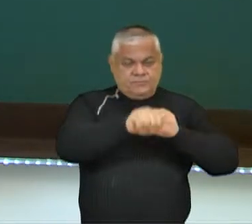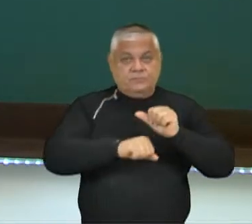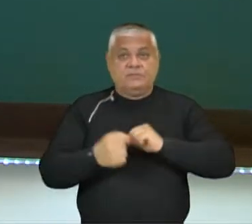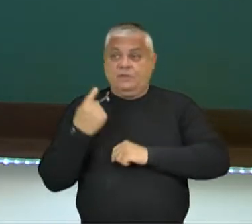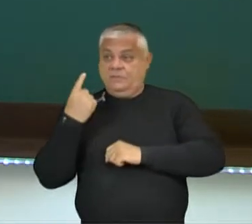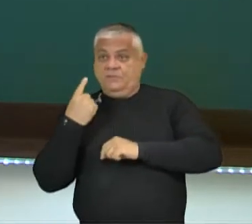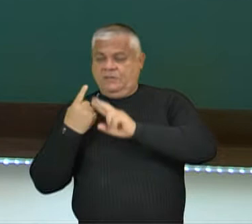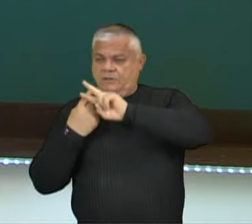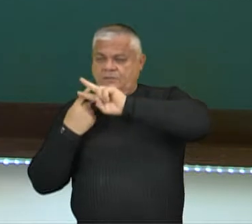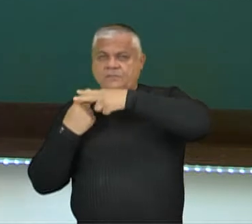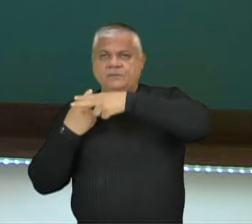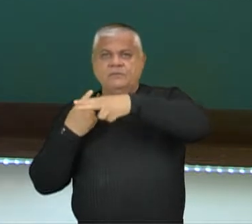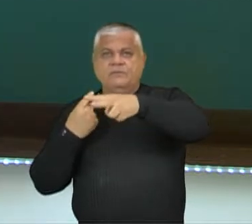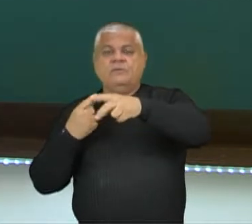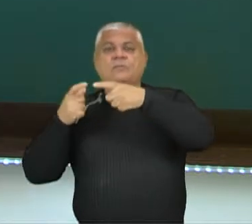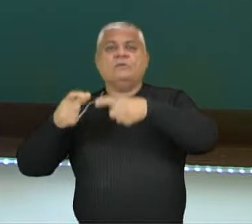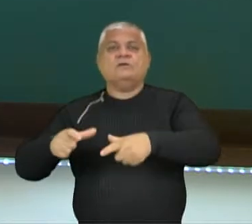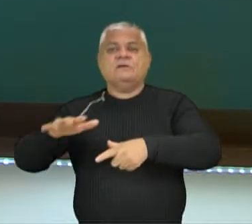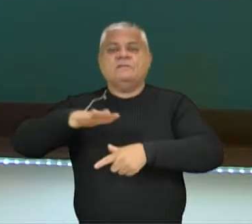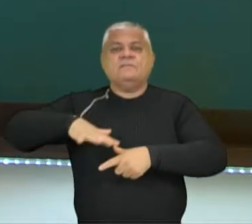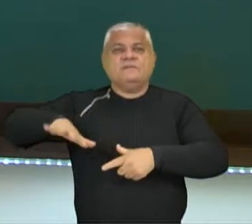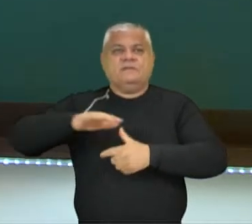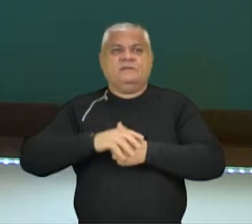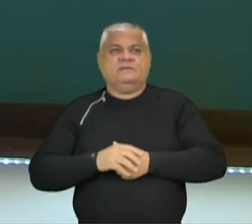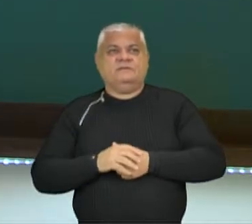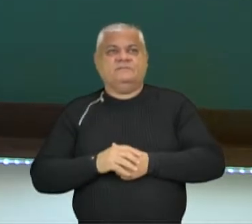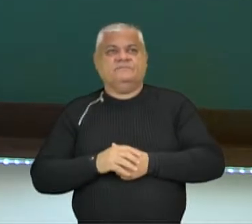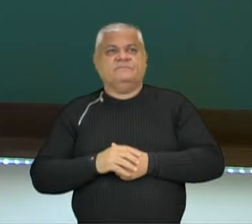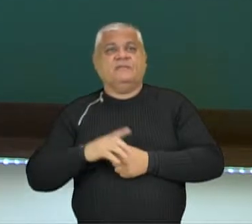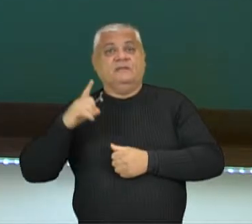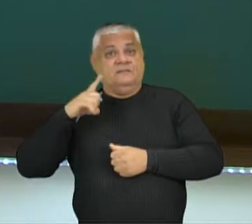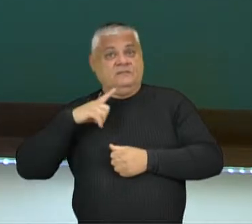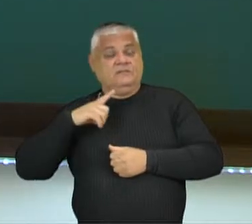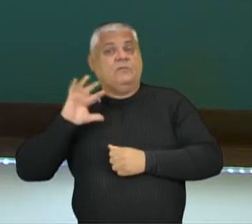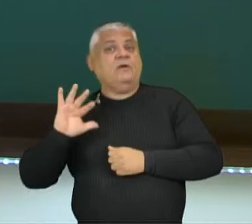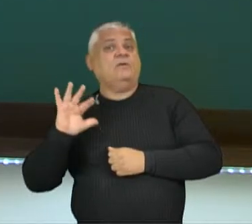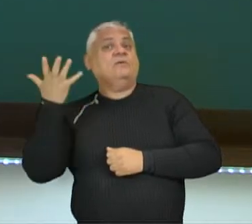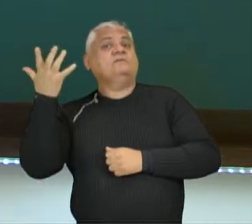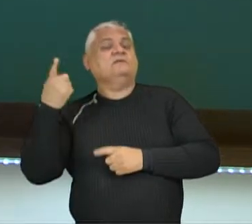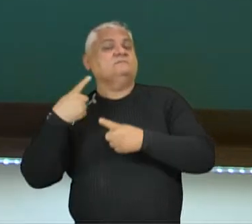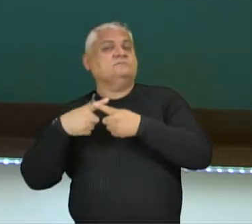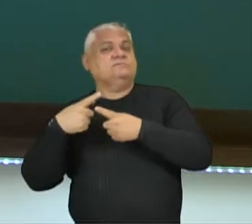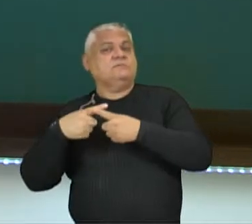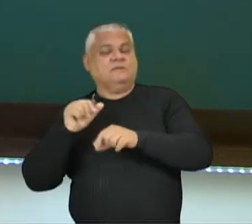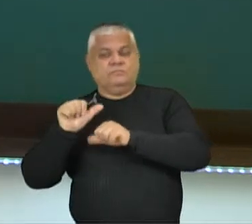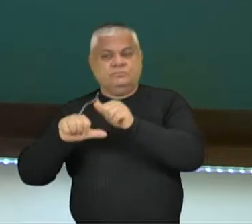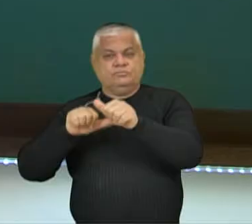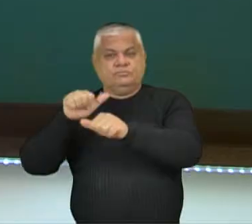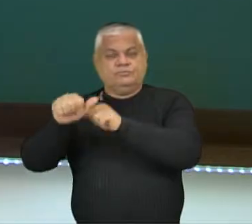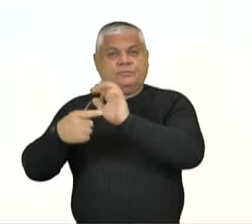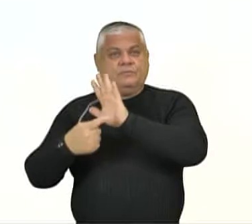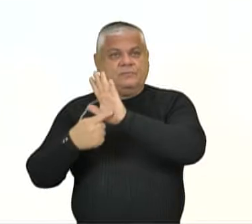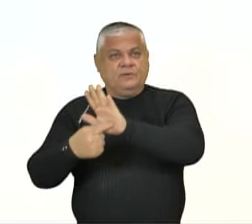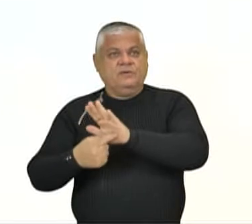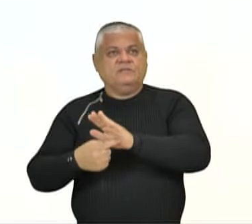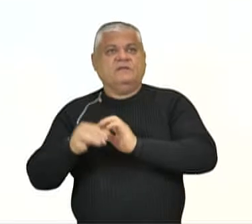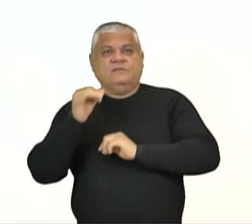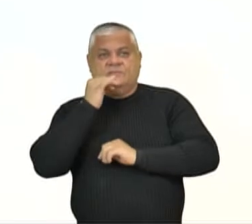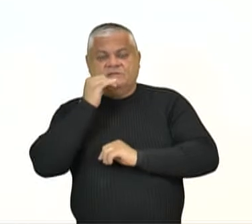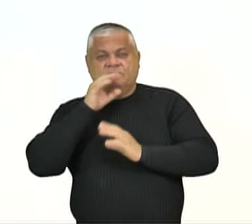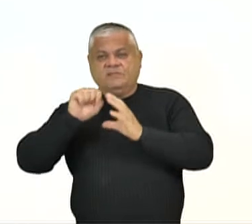por causa de um processo ambiental. E aqui, esse fenômeno evolutivo, então, mostra que eles vão